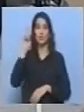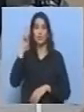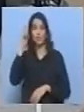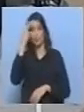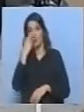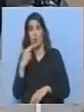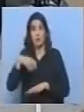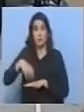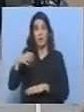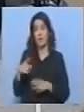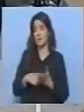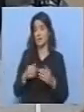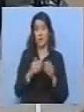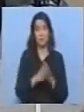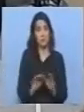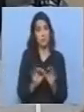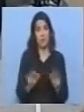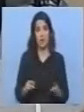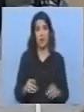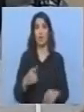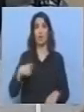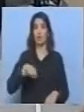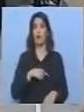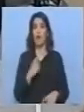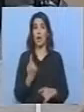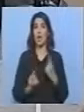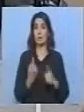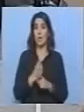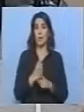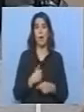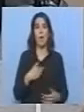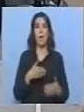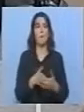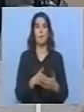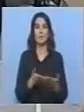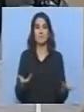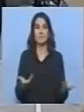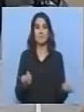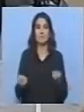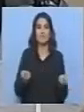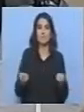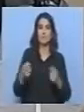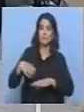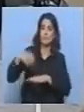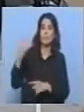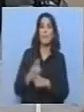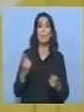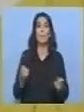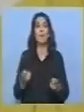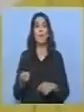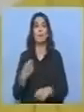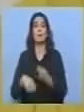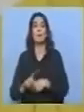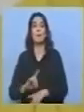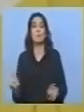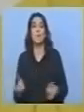todos. Muitas vezes nós somos, no fundo, coartados da possibilidade de gerir melhor o património, ou porque não precisamos de vender, e para